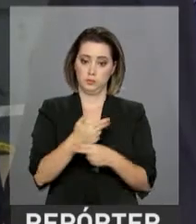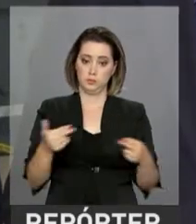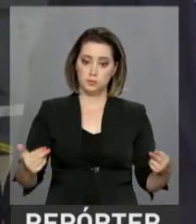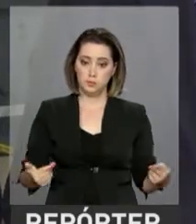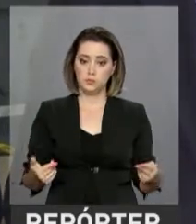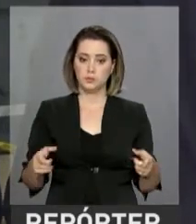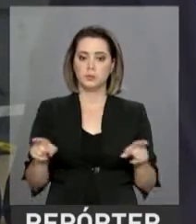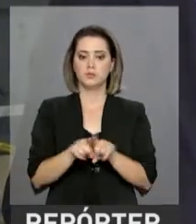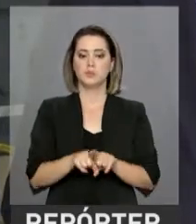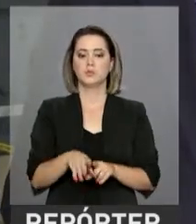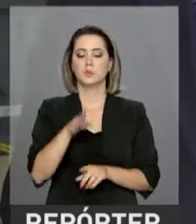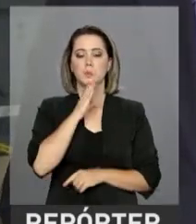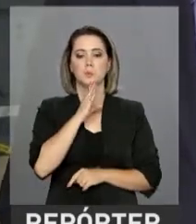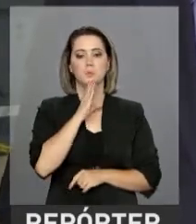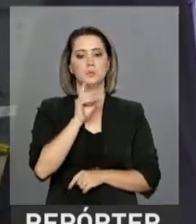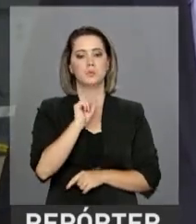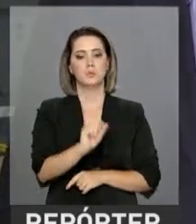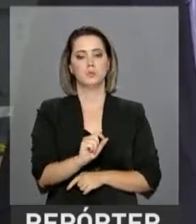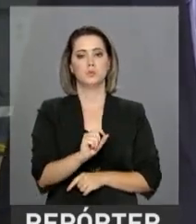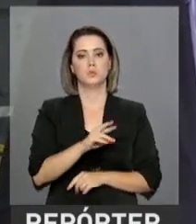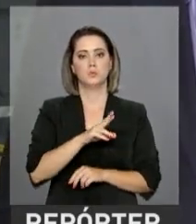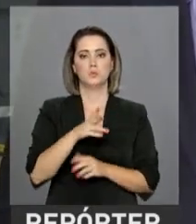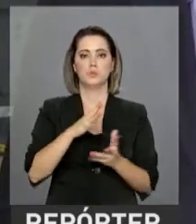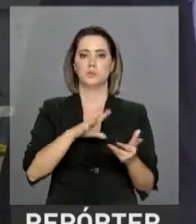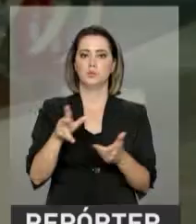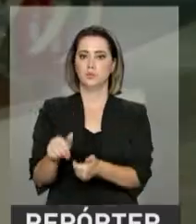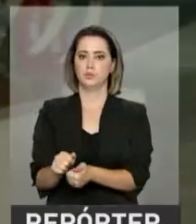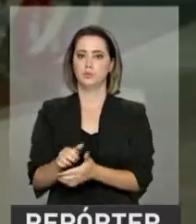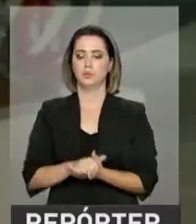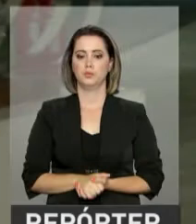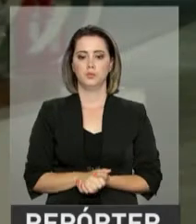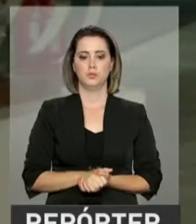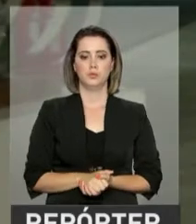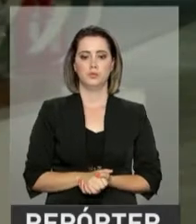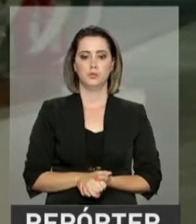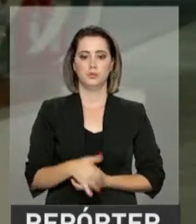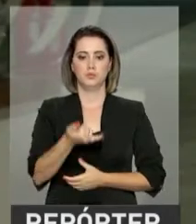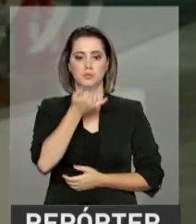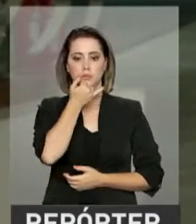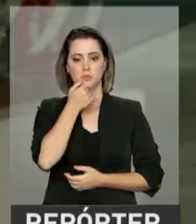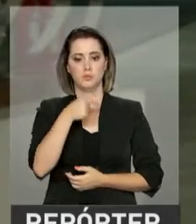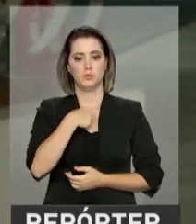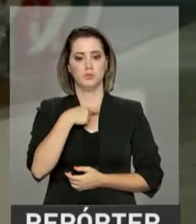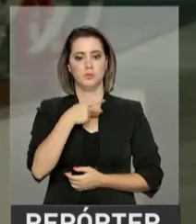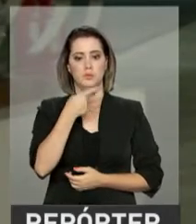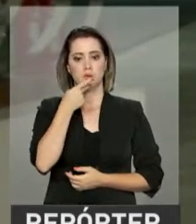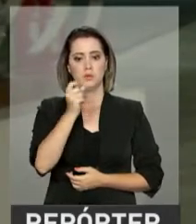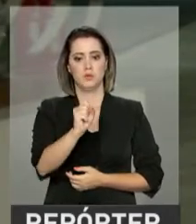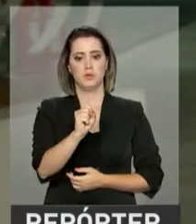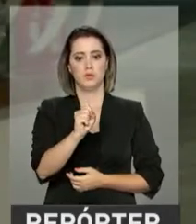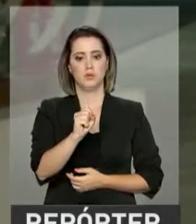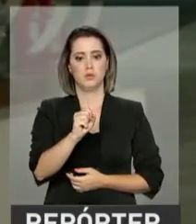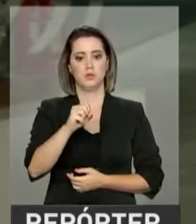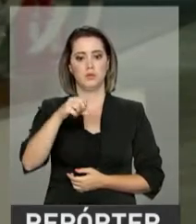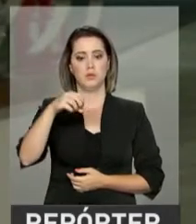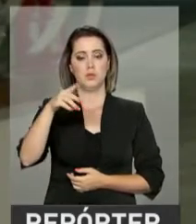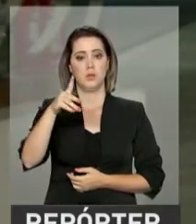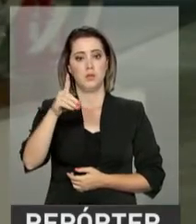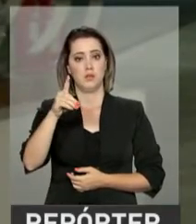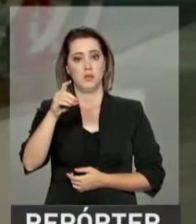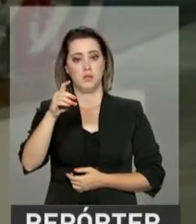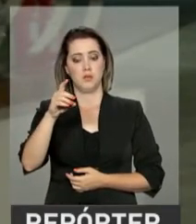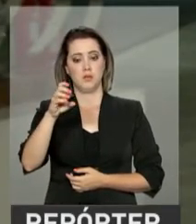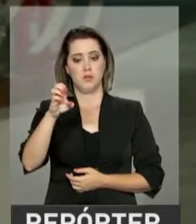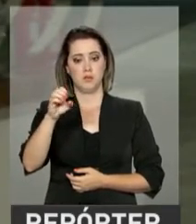inclusive para conhecimento anos senhor me desculpe o roberto eu chamei a sonora do ministro da defesa raúl jungmann